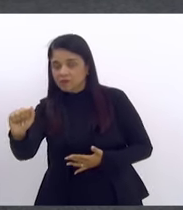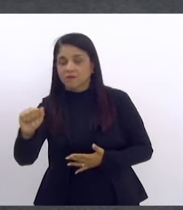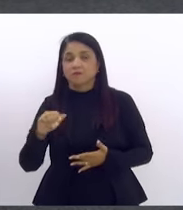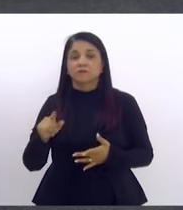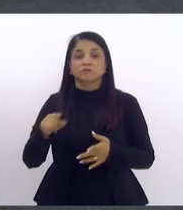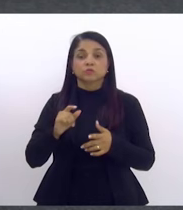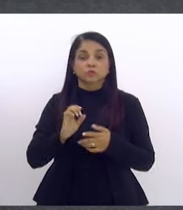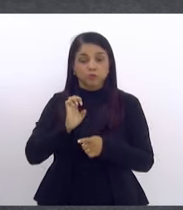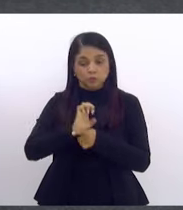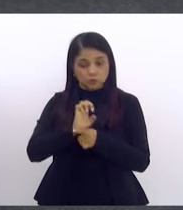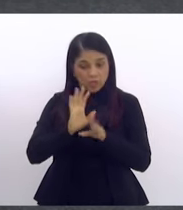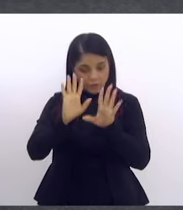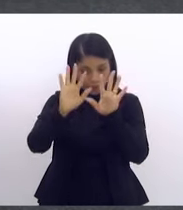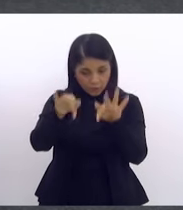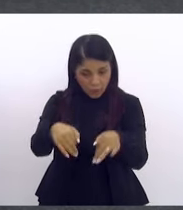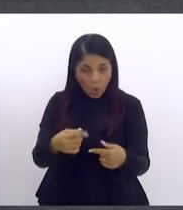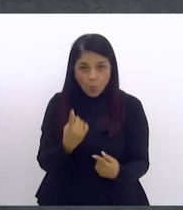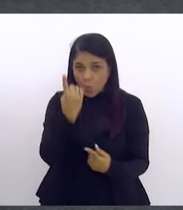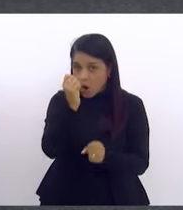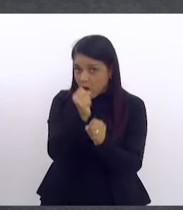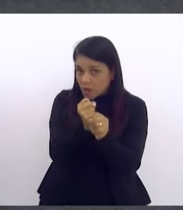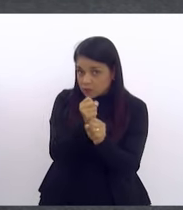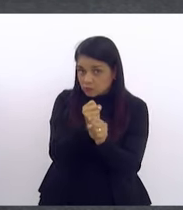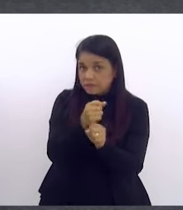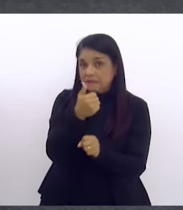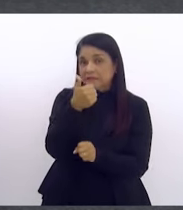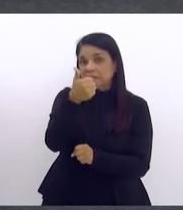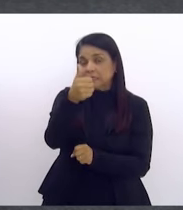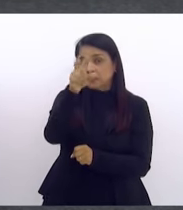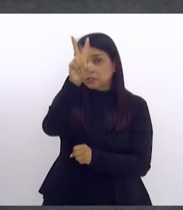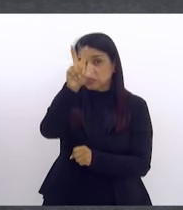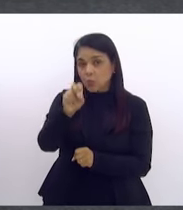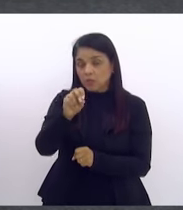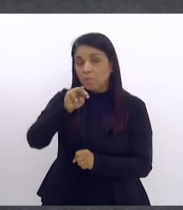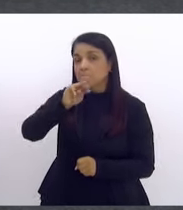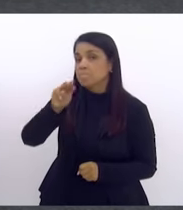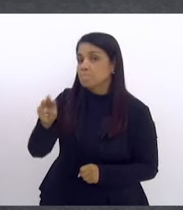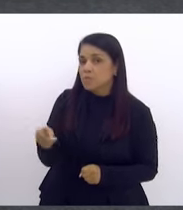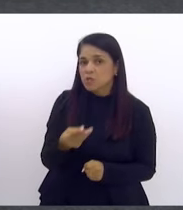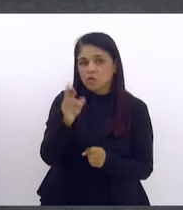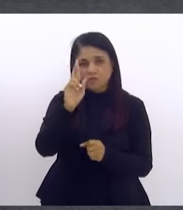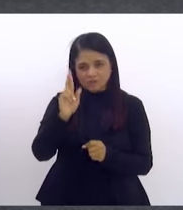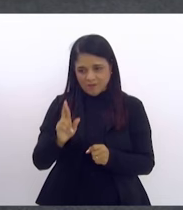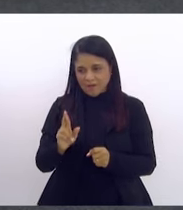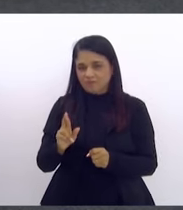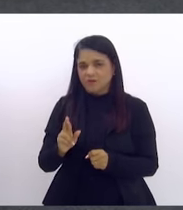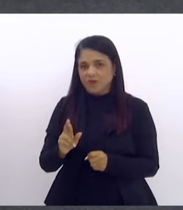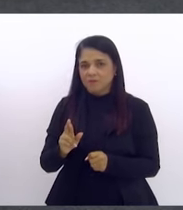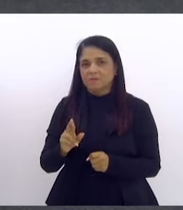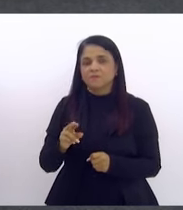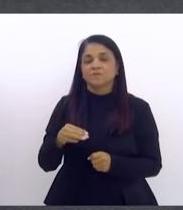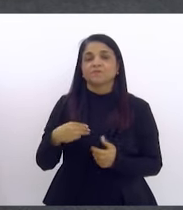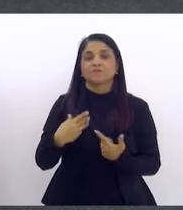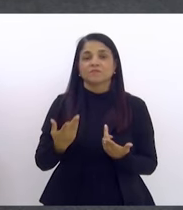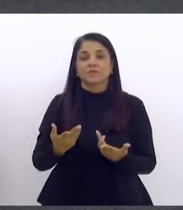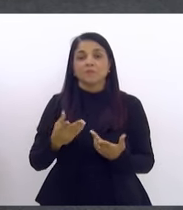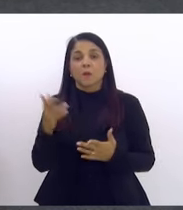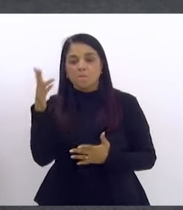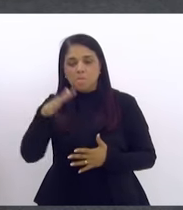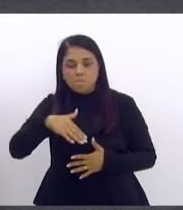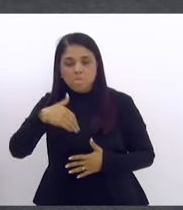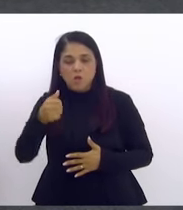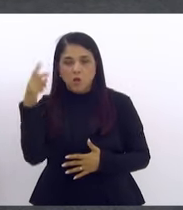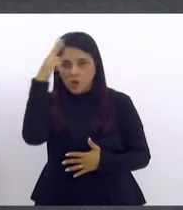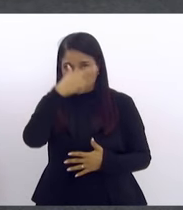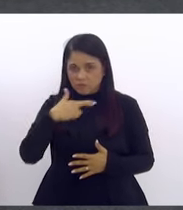no final de um ano, 150 milhões de reais, deputado Carlos Mink, para melhorar a sua